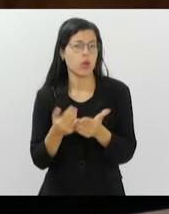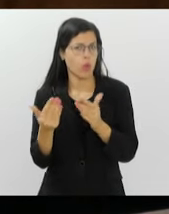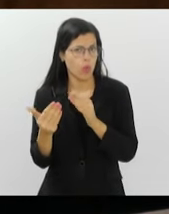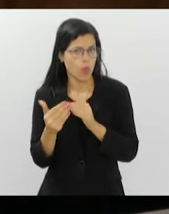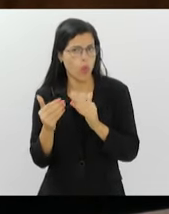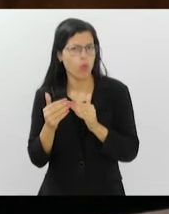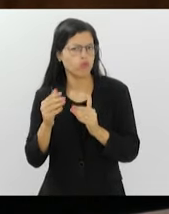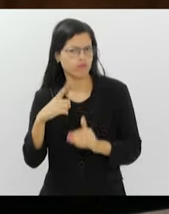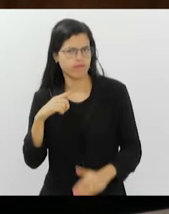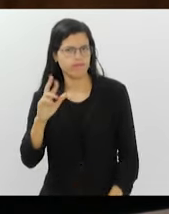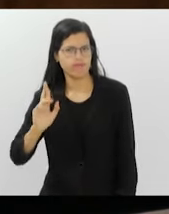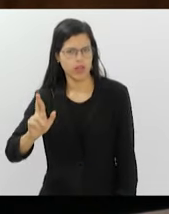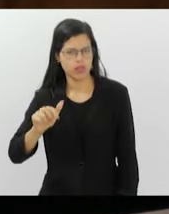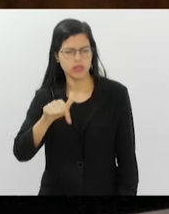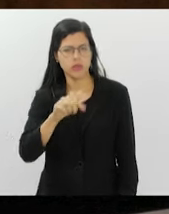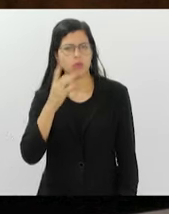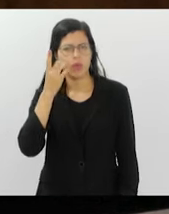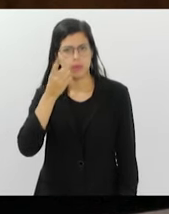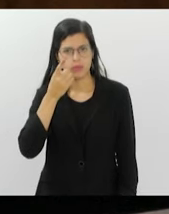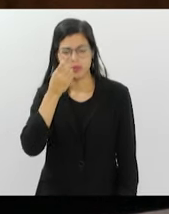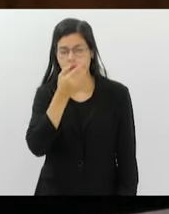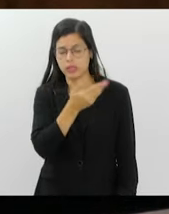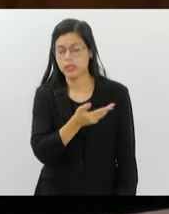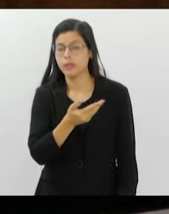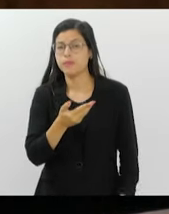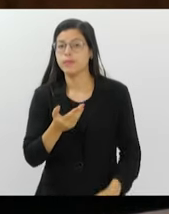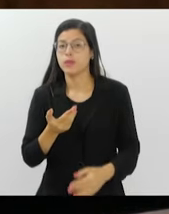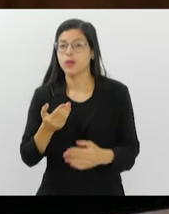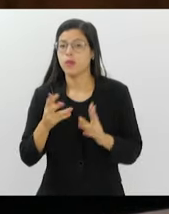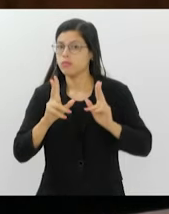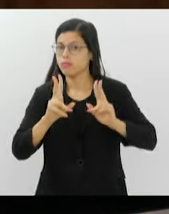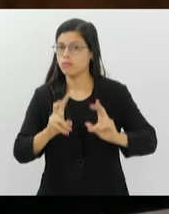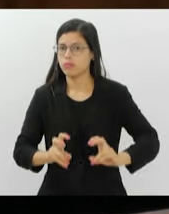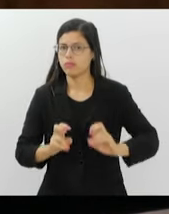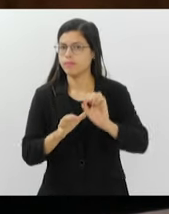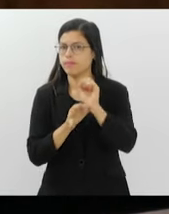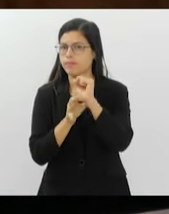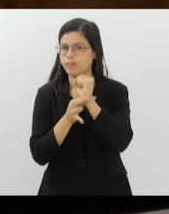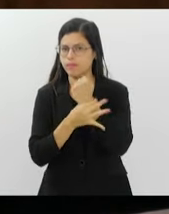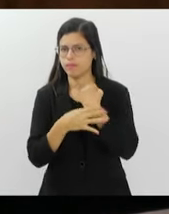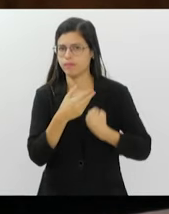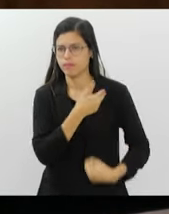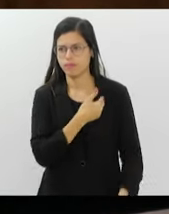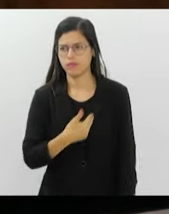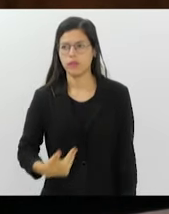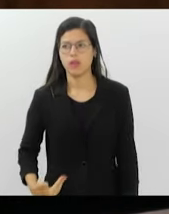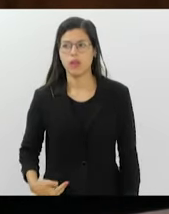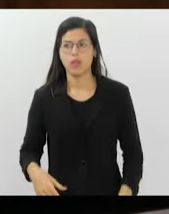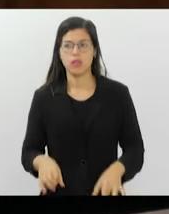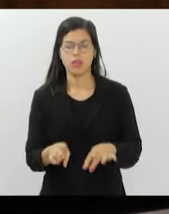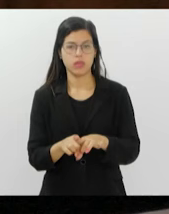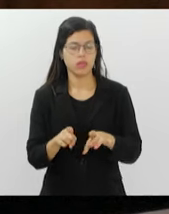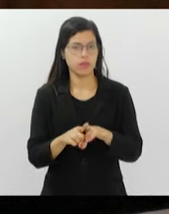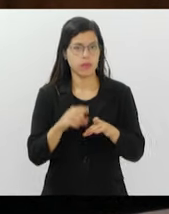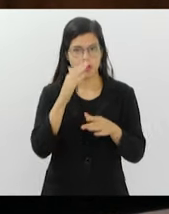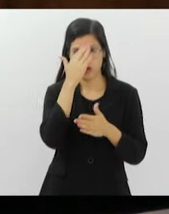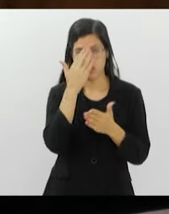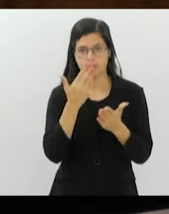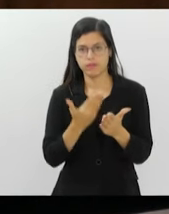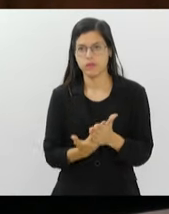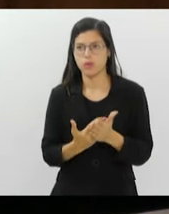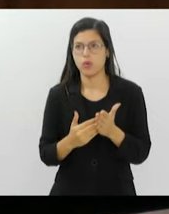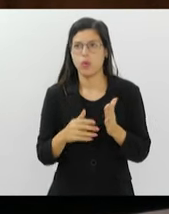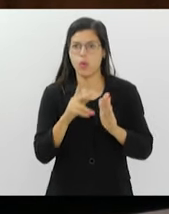Marta Rocha Ainda mais se tratando no tema Segurança Pública mas também acho o projeto da pauta de